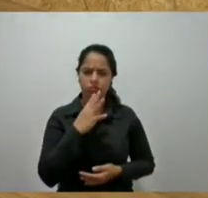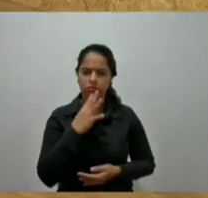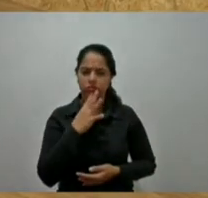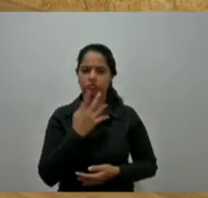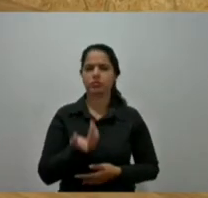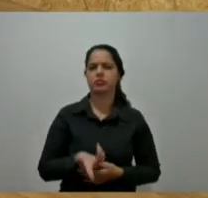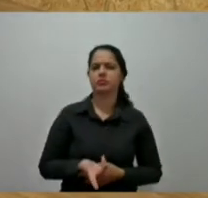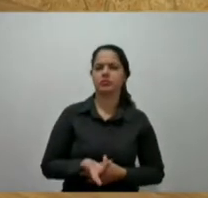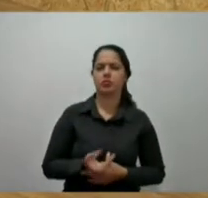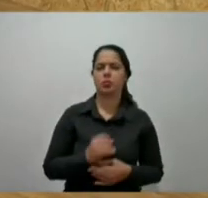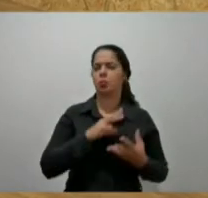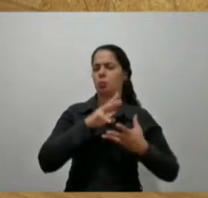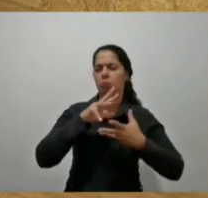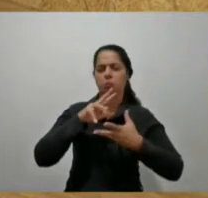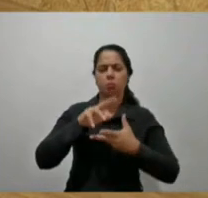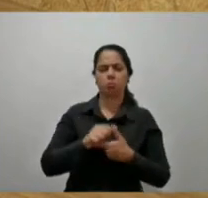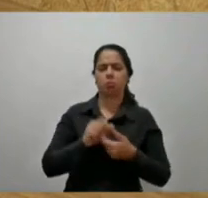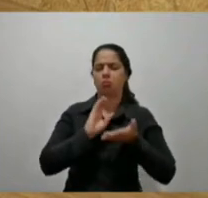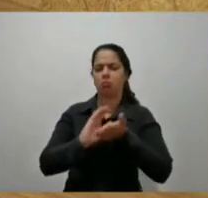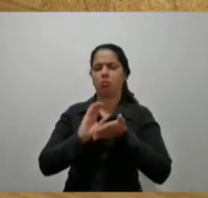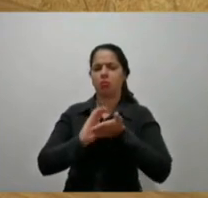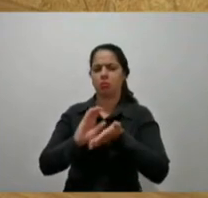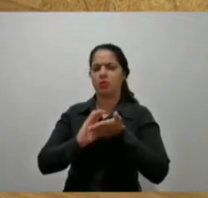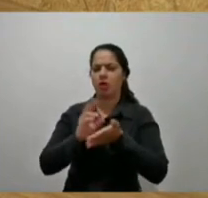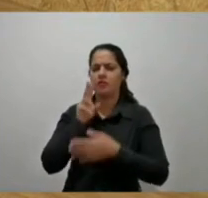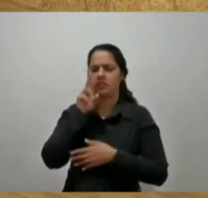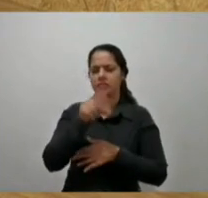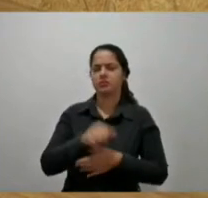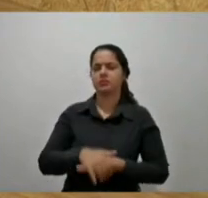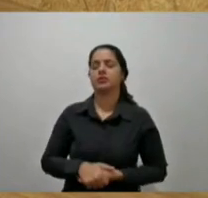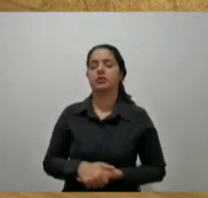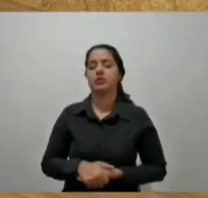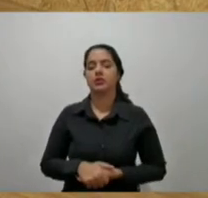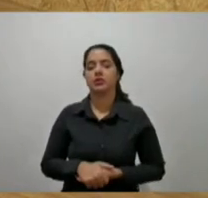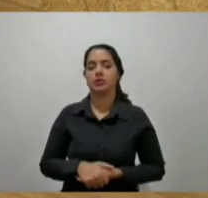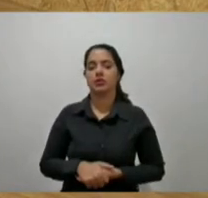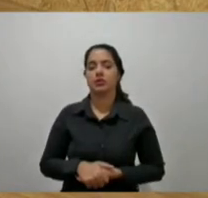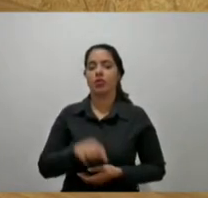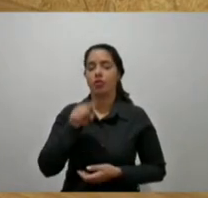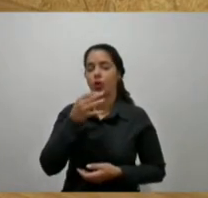porte... forte, eu queria que você nos dissesse como que vocês aí na Constellation